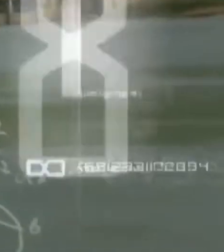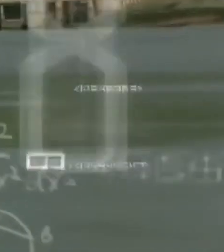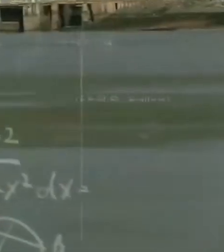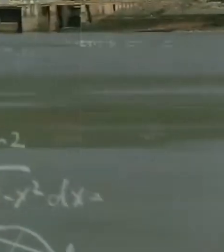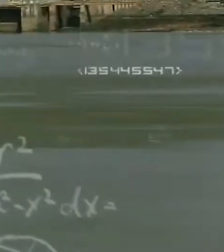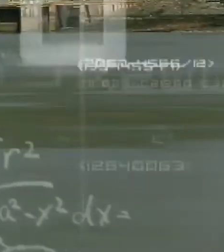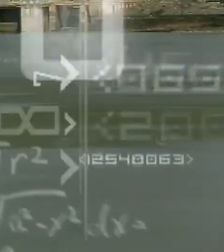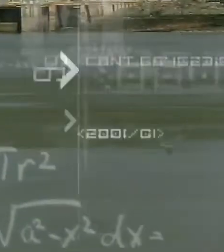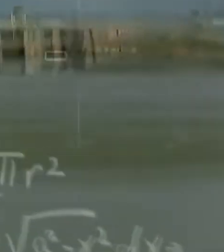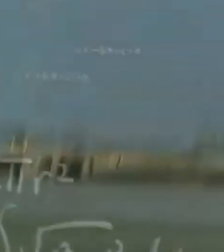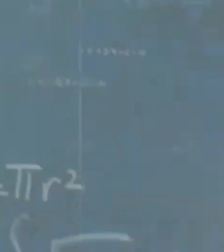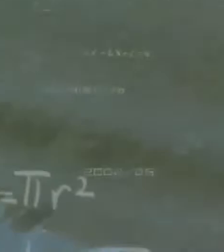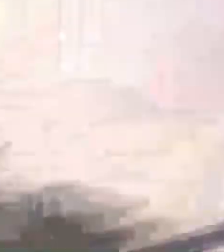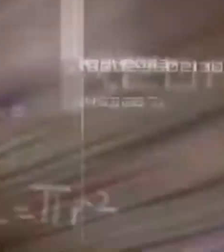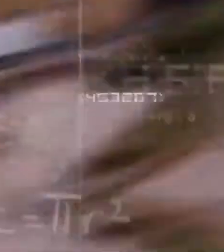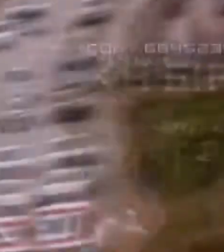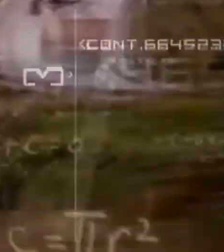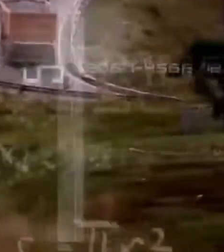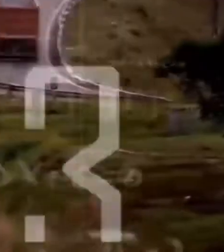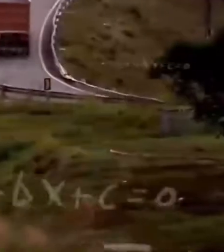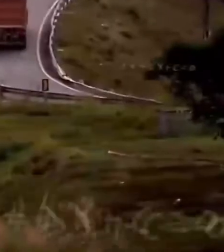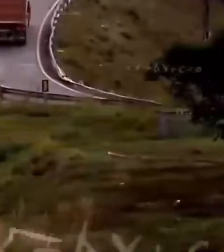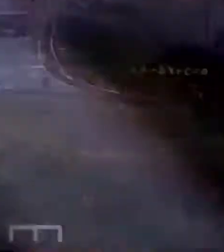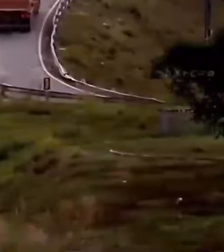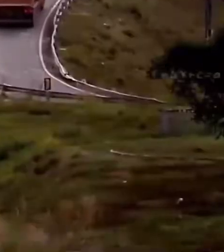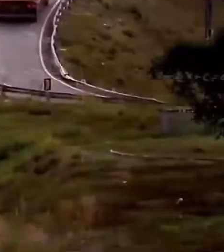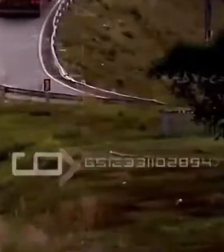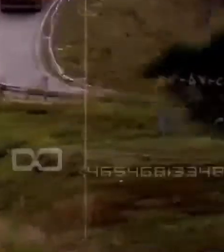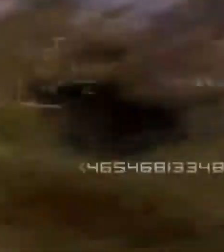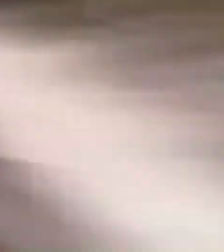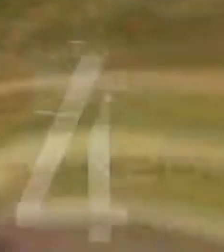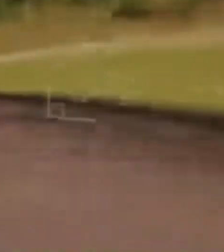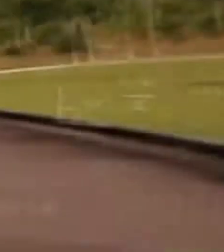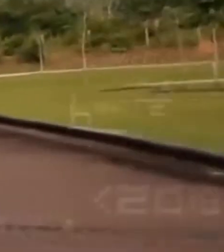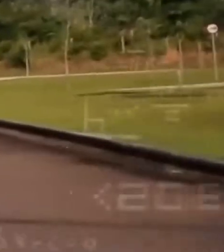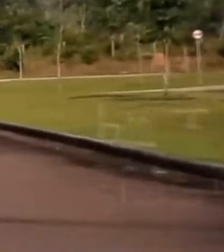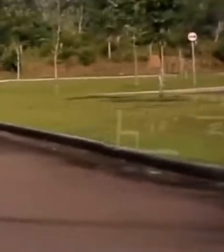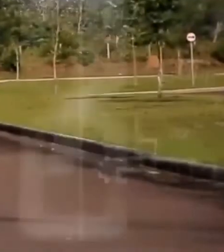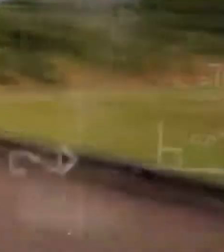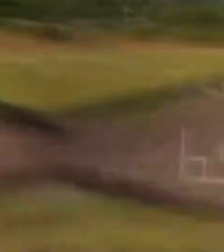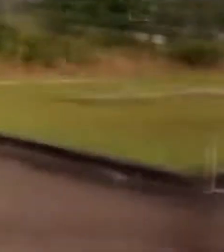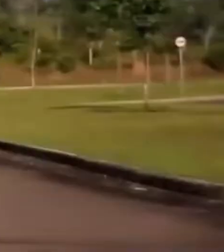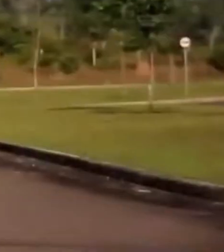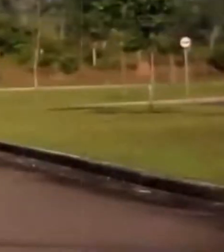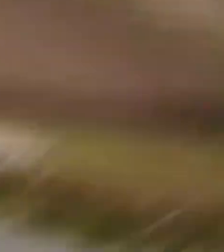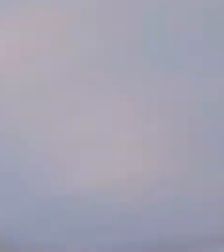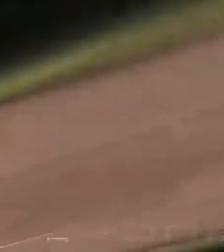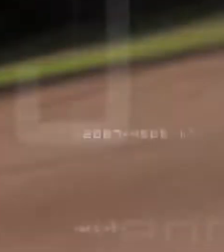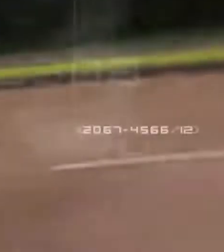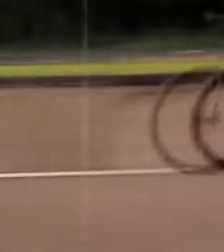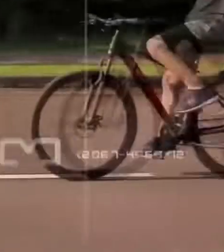E aí E aí E aí